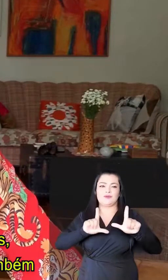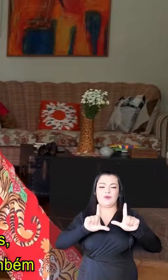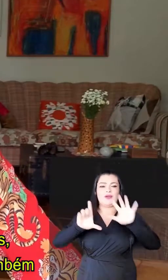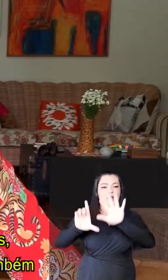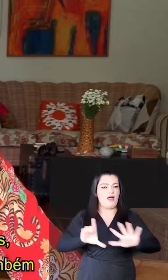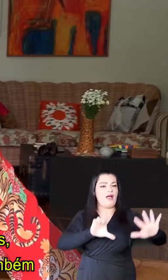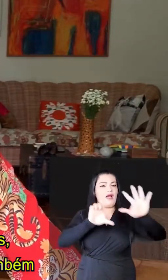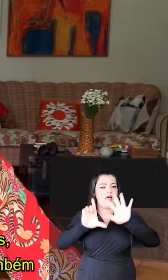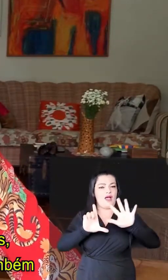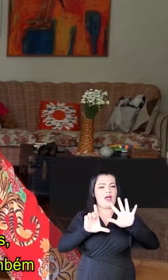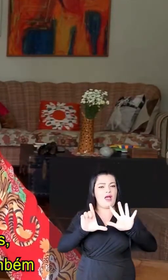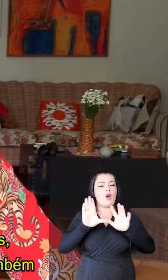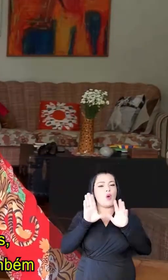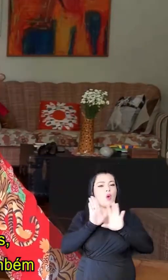Cultura.